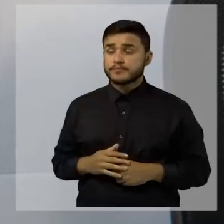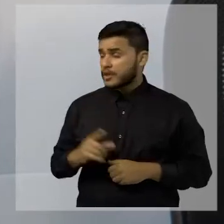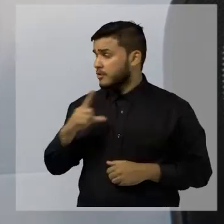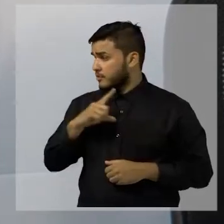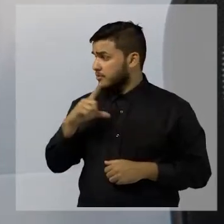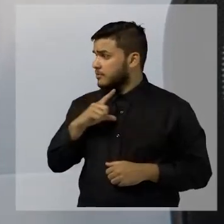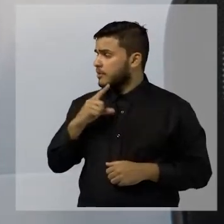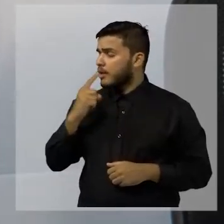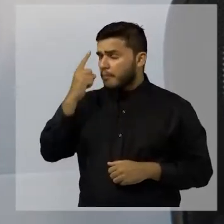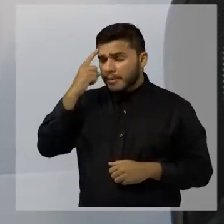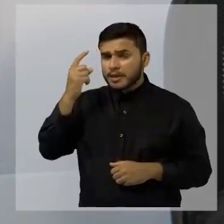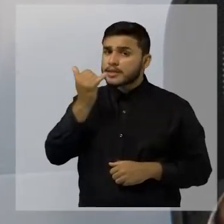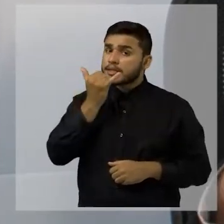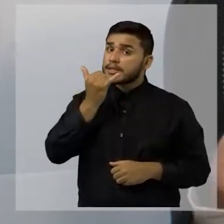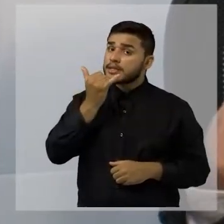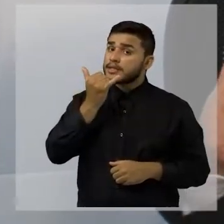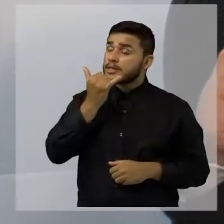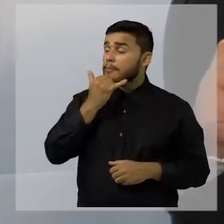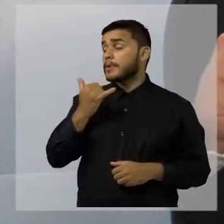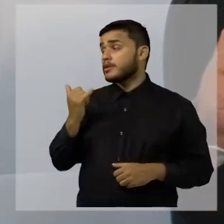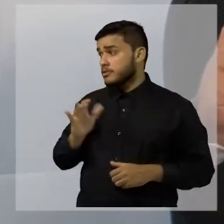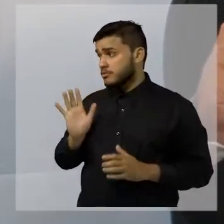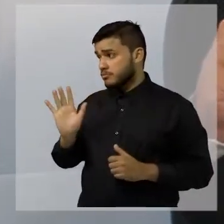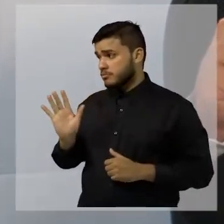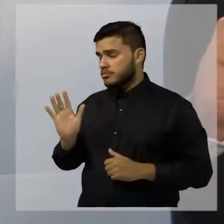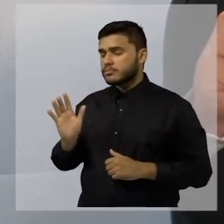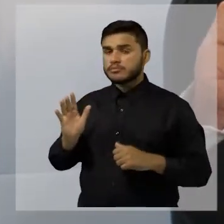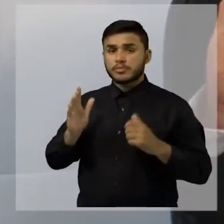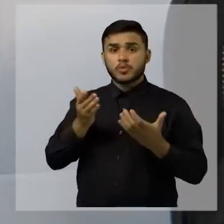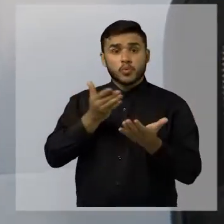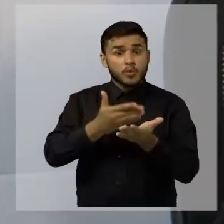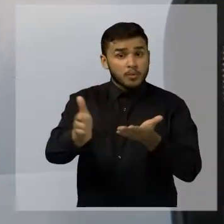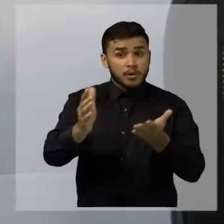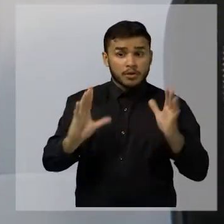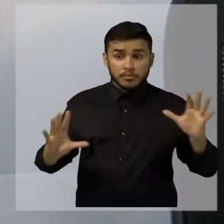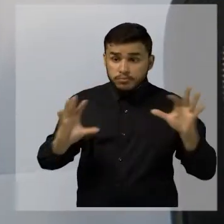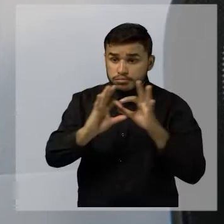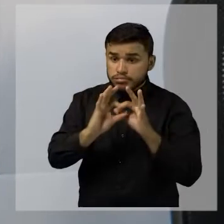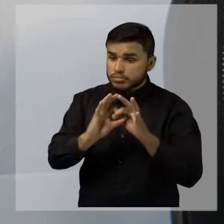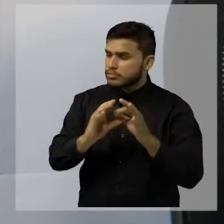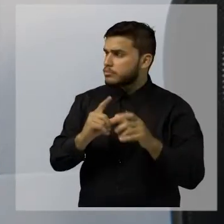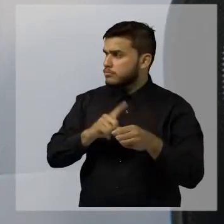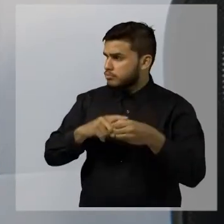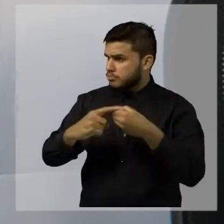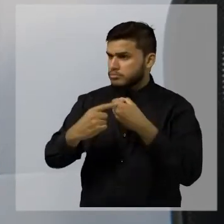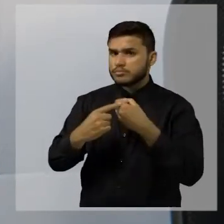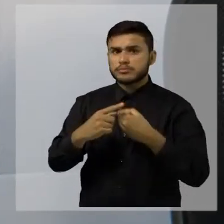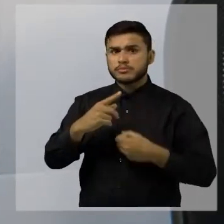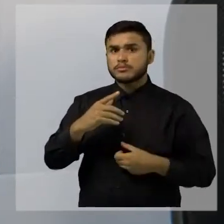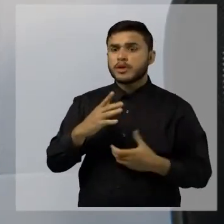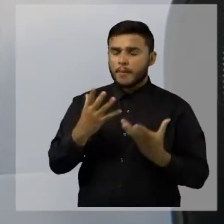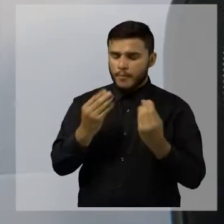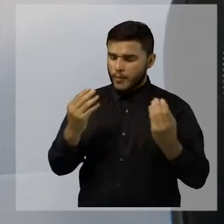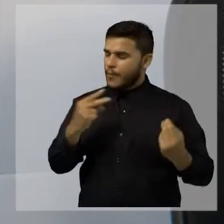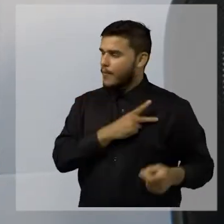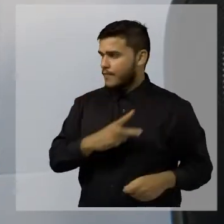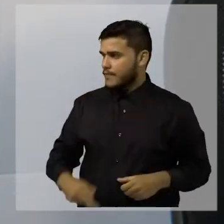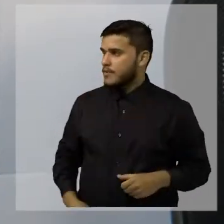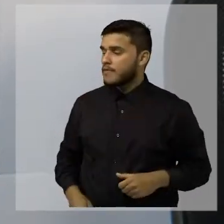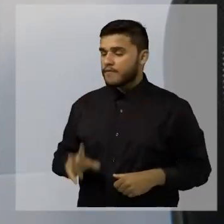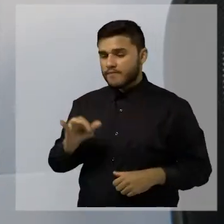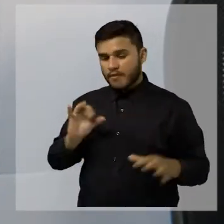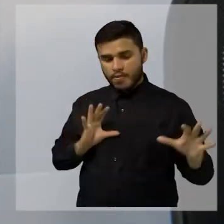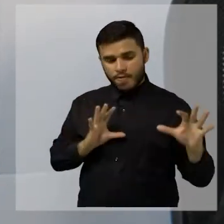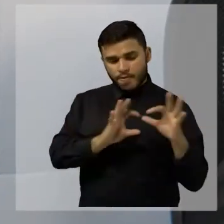janela partidária, muitos vereadores vão para o PDT. Ou para um partido que